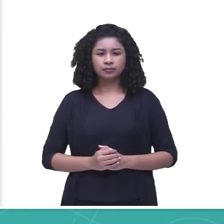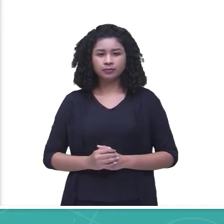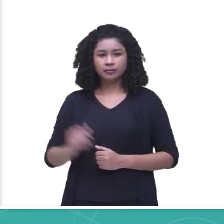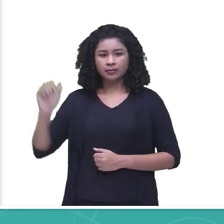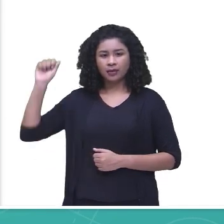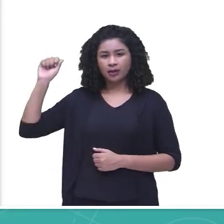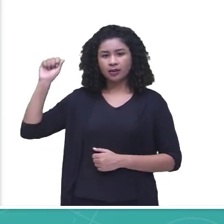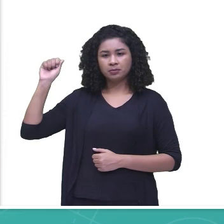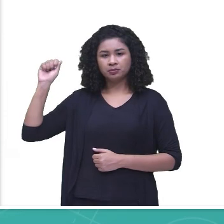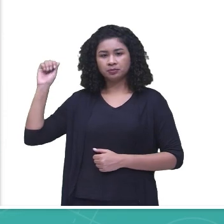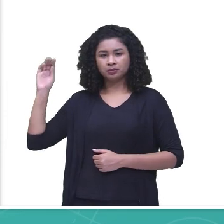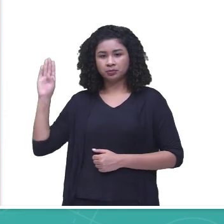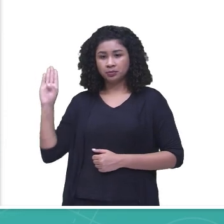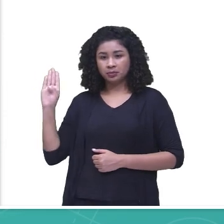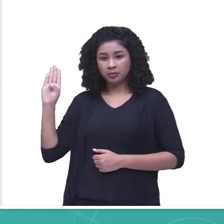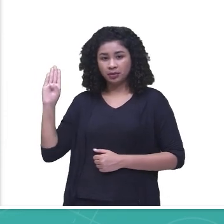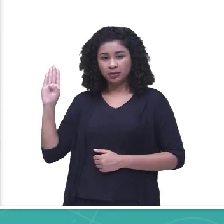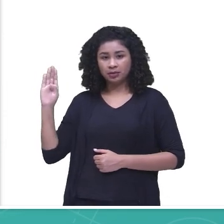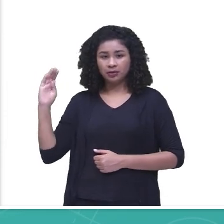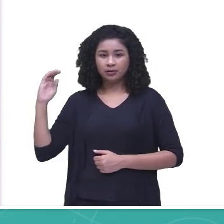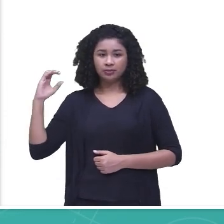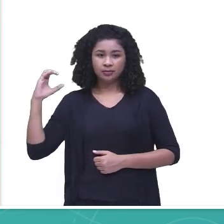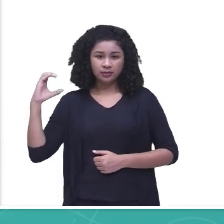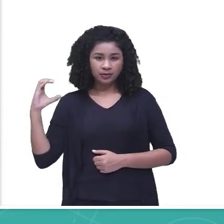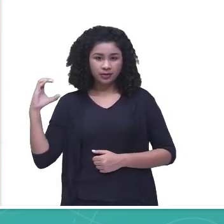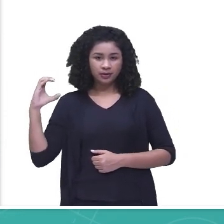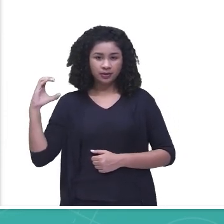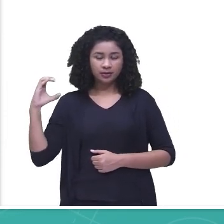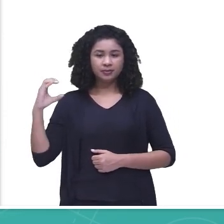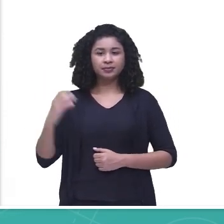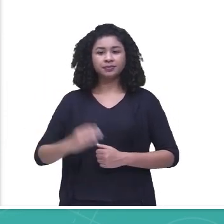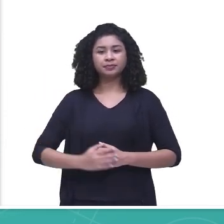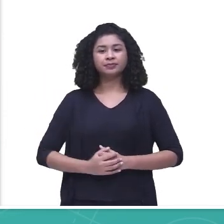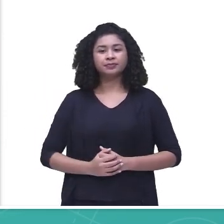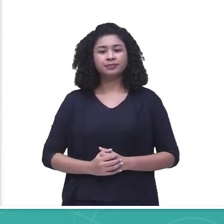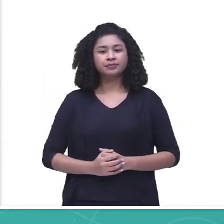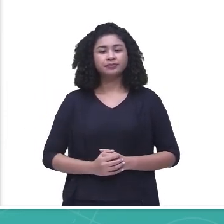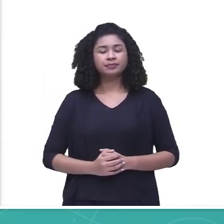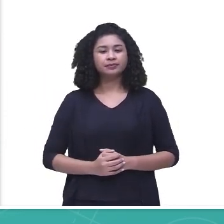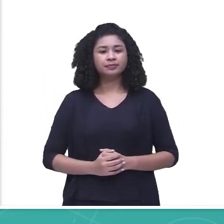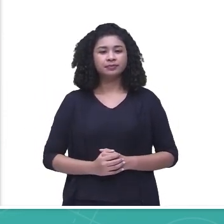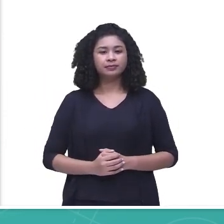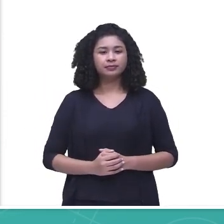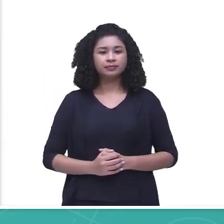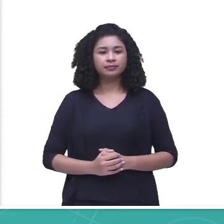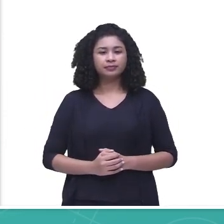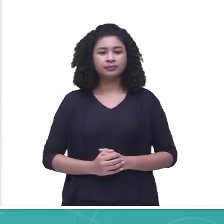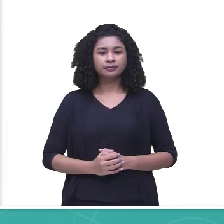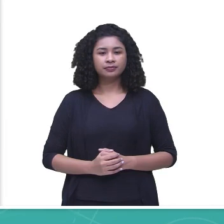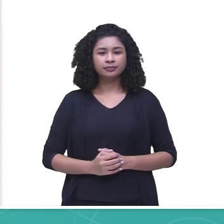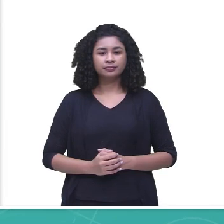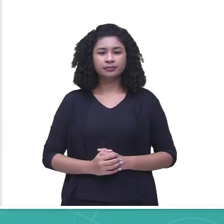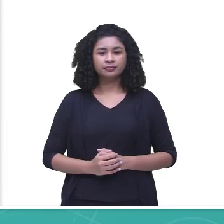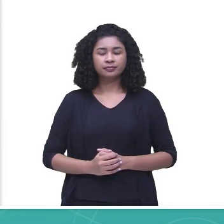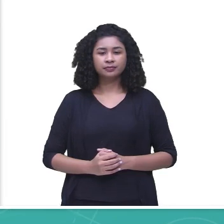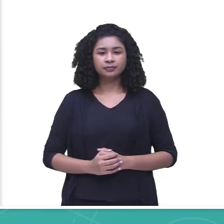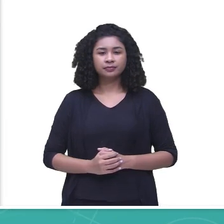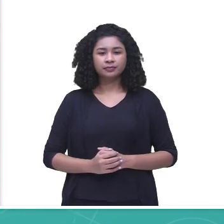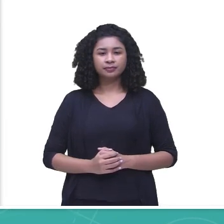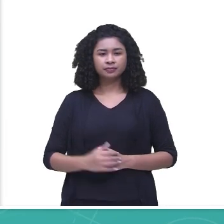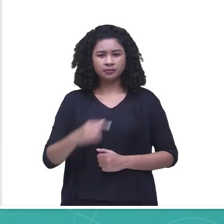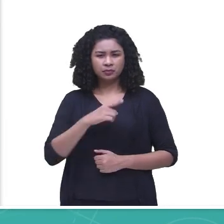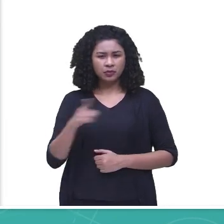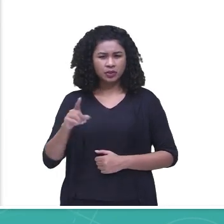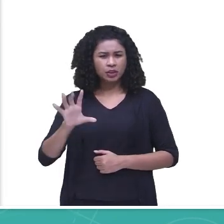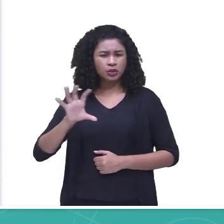her? No, I don't. Yes, I do. Letter C. Né? Do you listen to rock? Vocês ouvem o